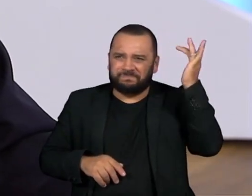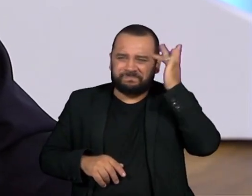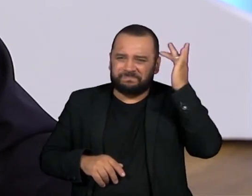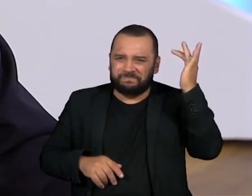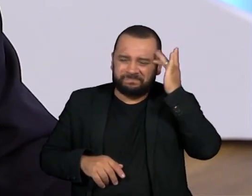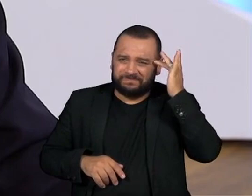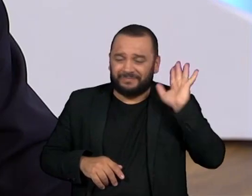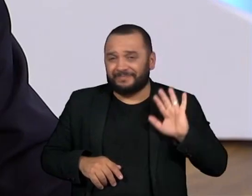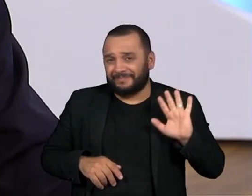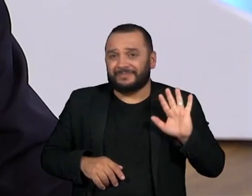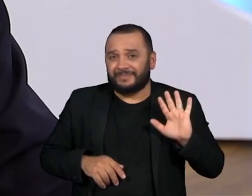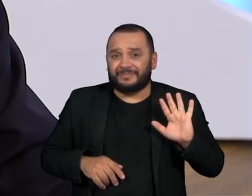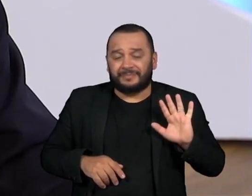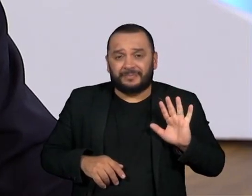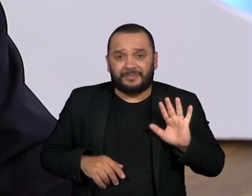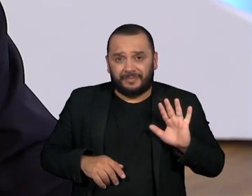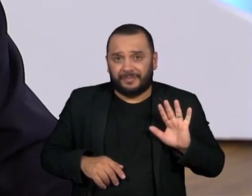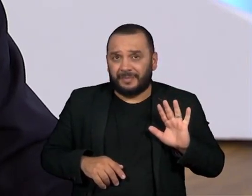E dois,